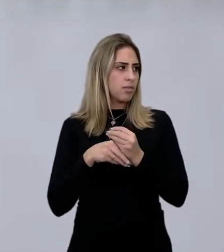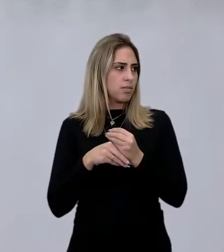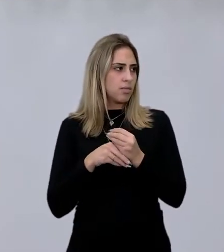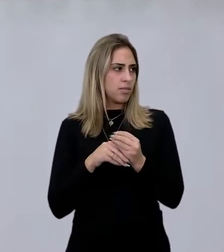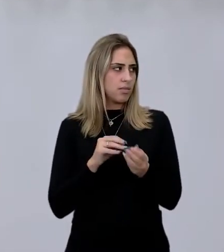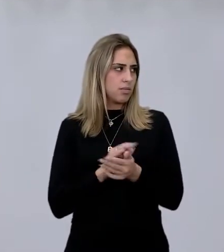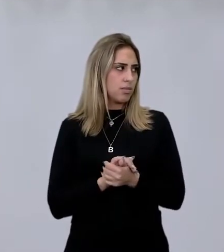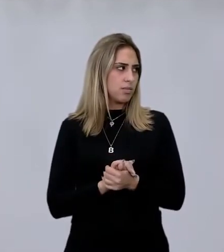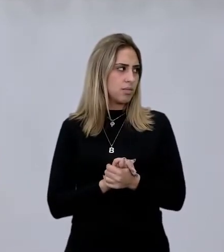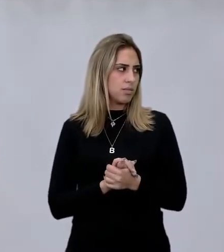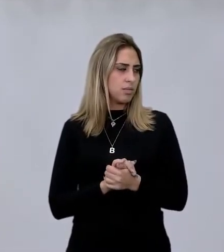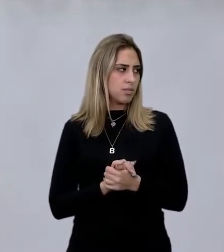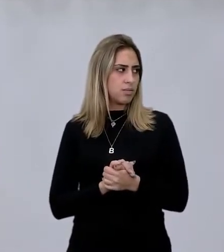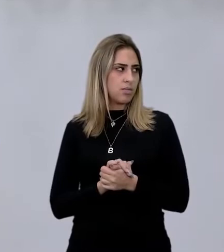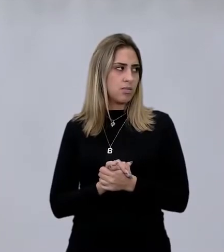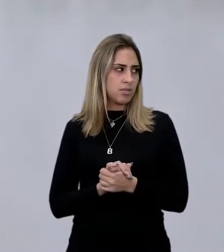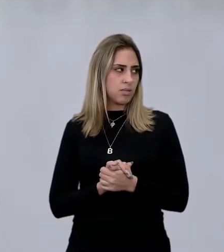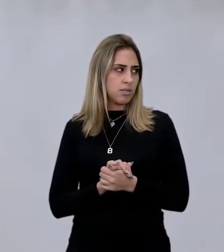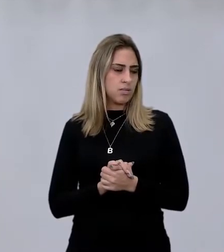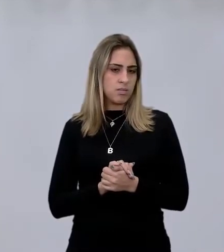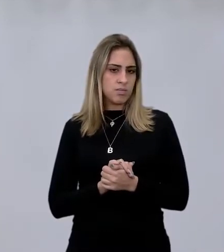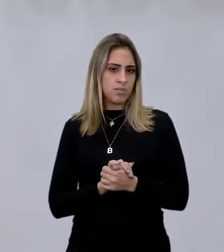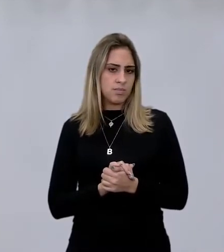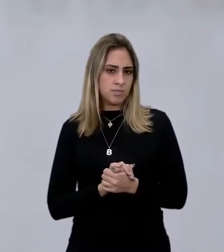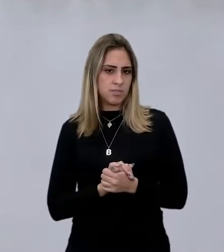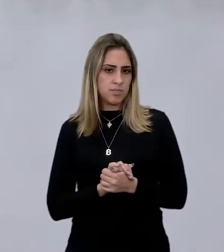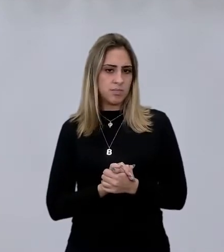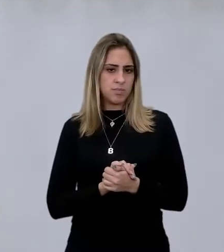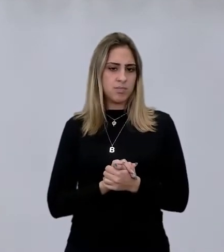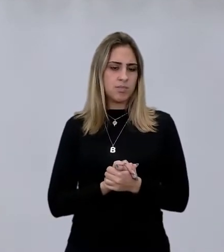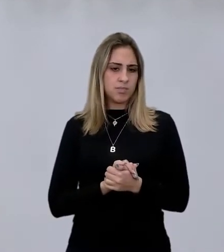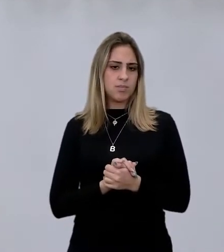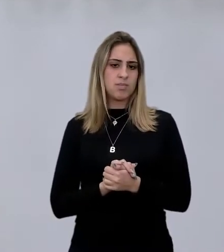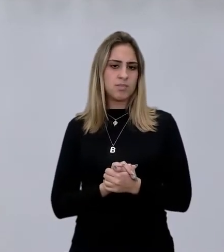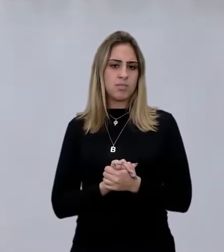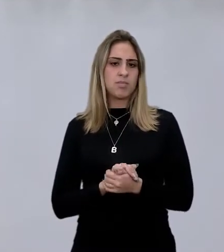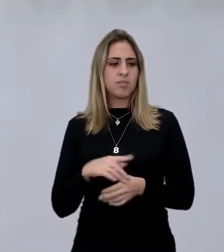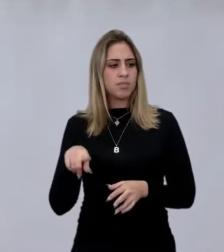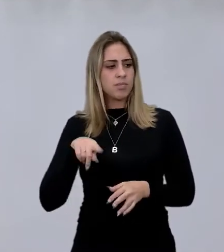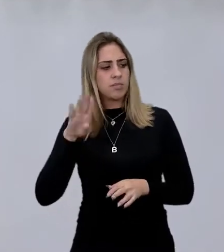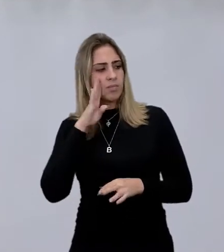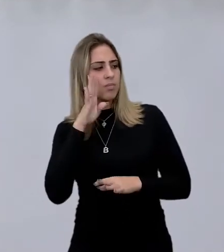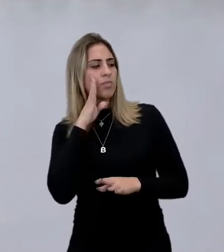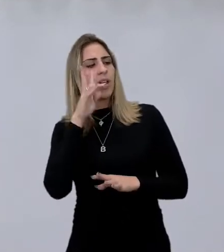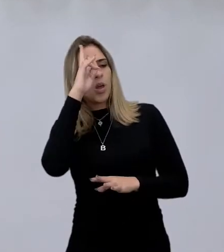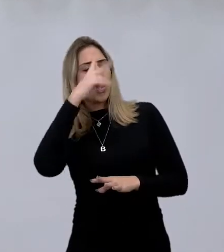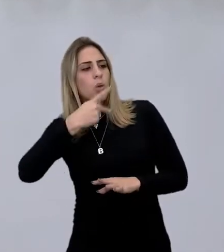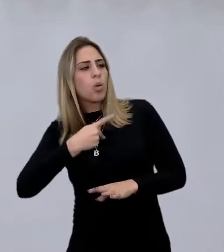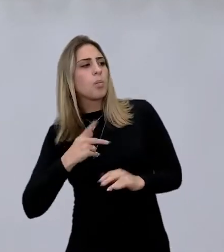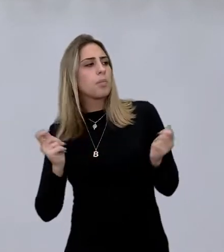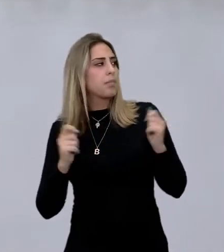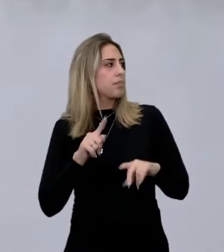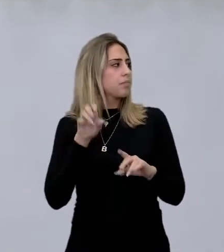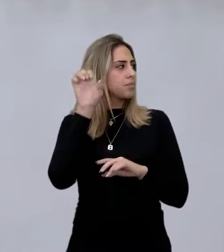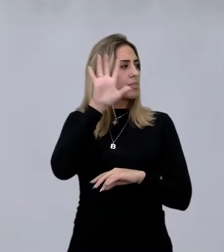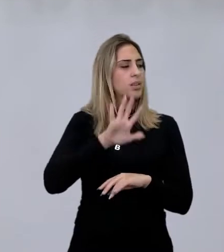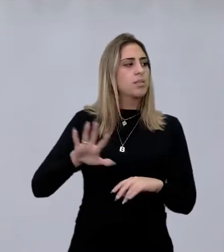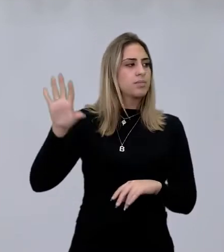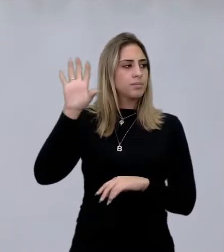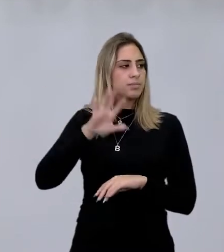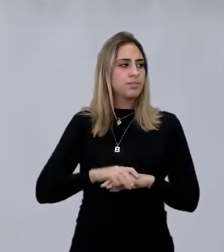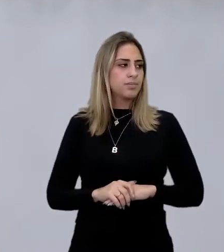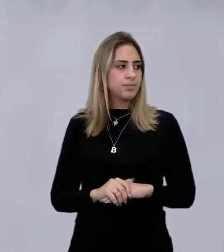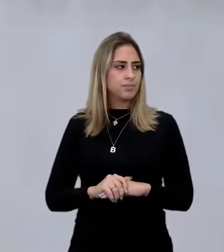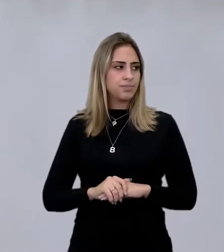pessoas. E aí existe esse estado de anomia. E o que seria esse estado de anomia? Seria o estado onde